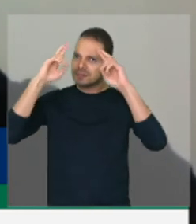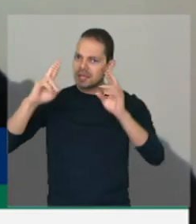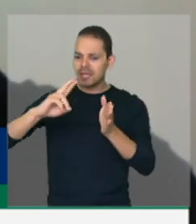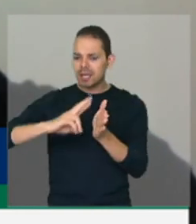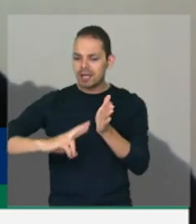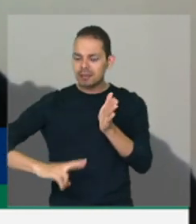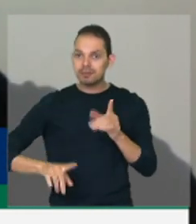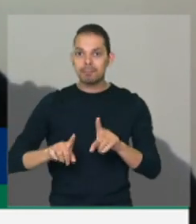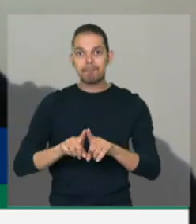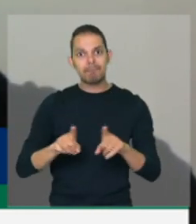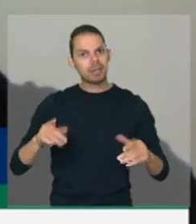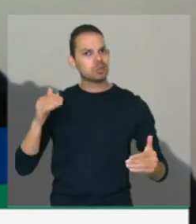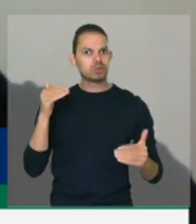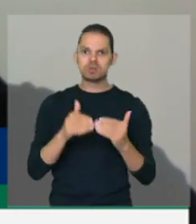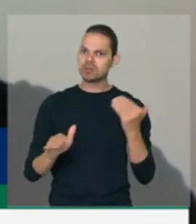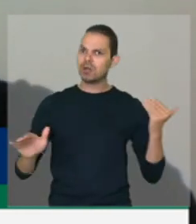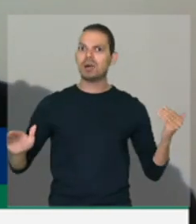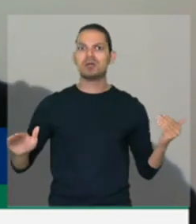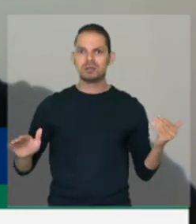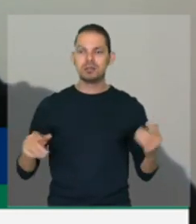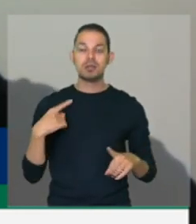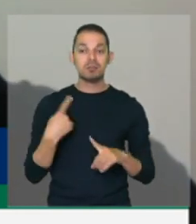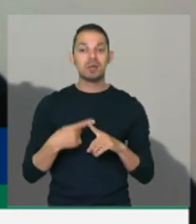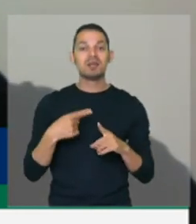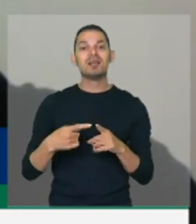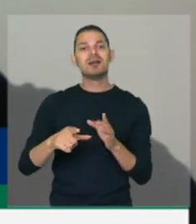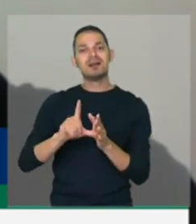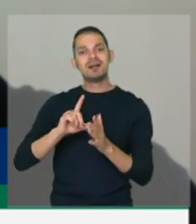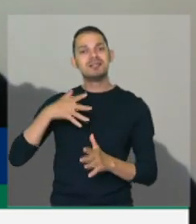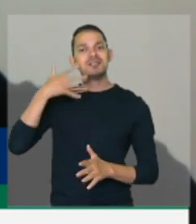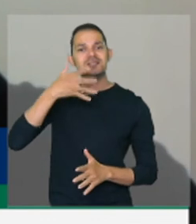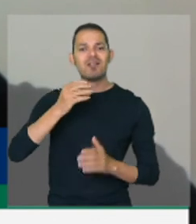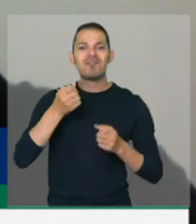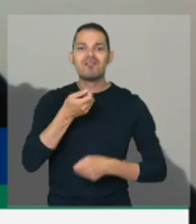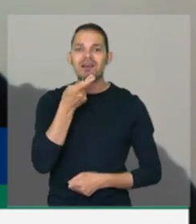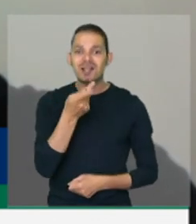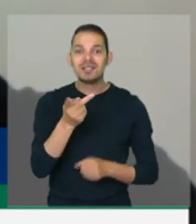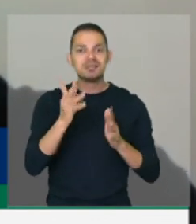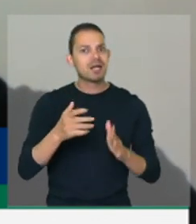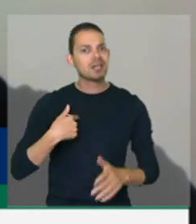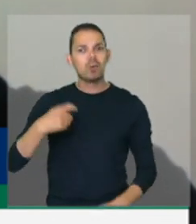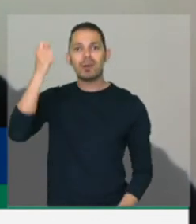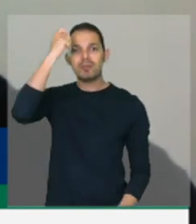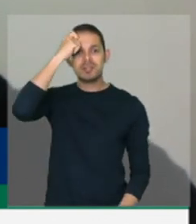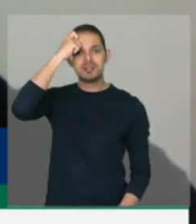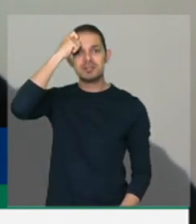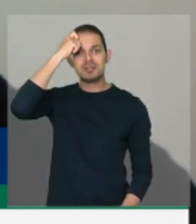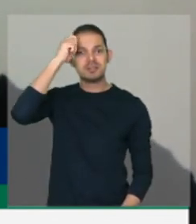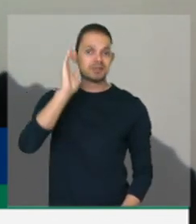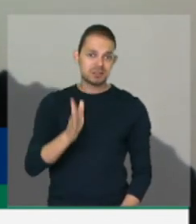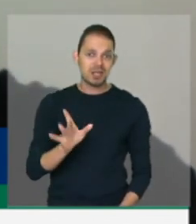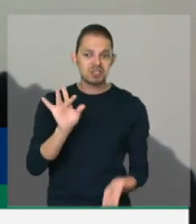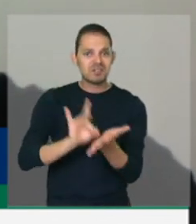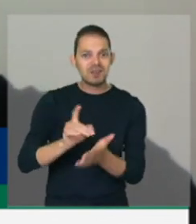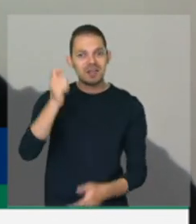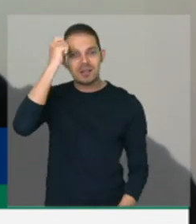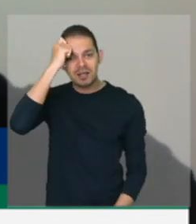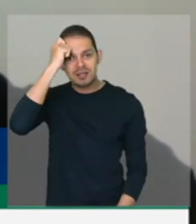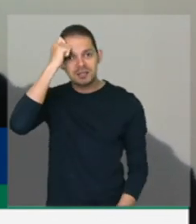mas discordo porque já me antecipei, disse que já me arrependi, e me arrependi de fato. Eu não estou aqui sendo demagogo ou